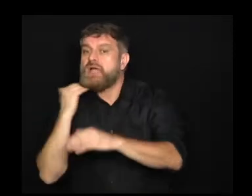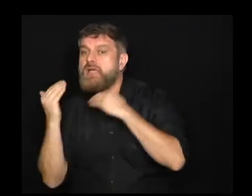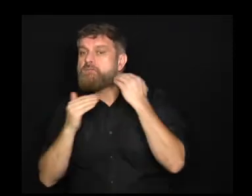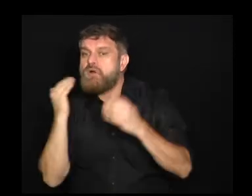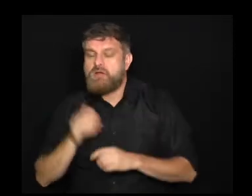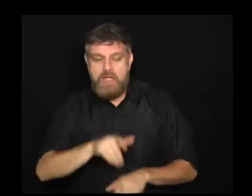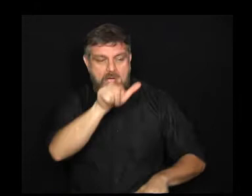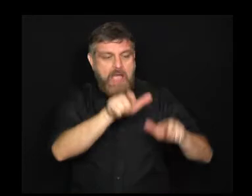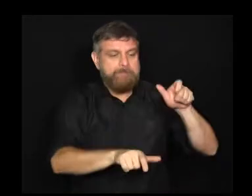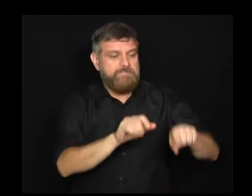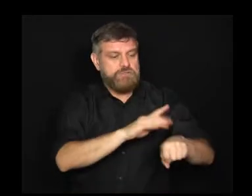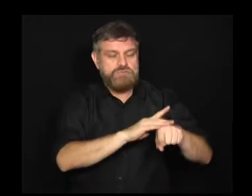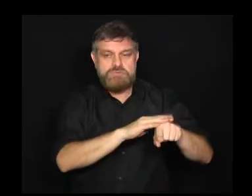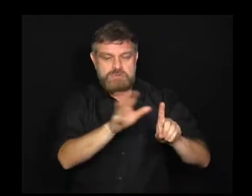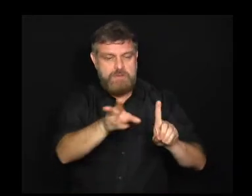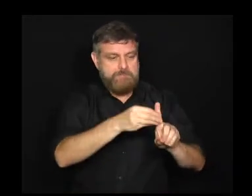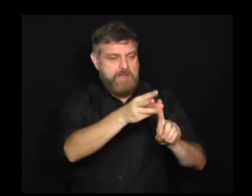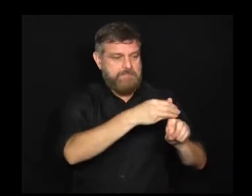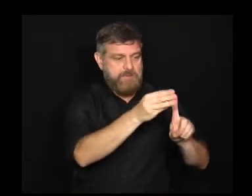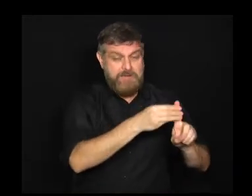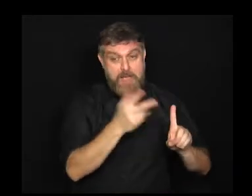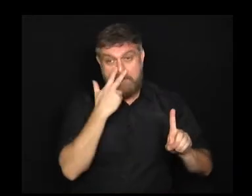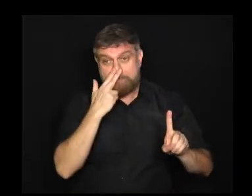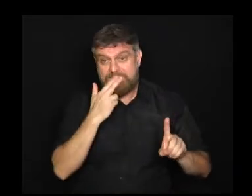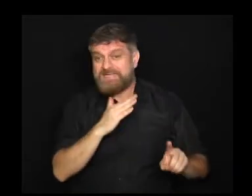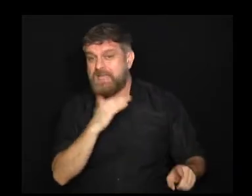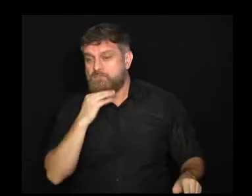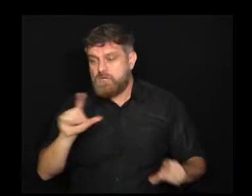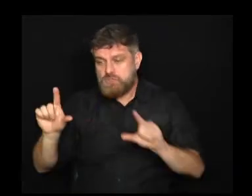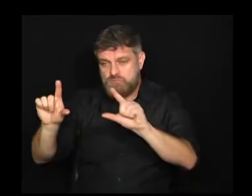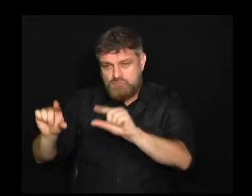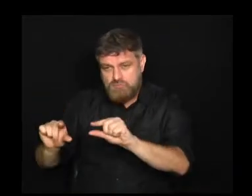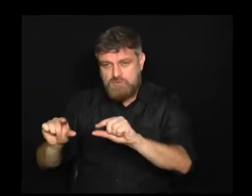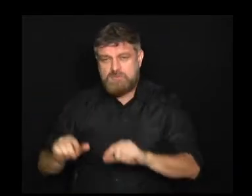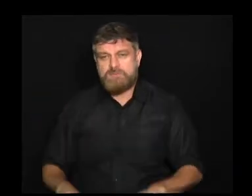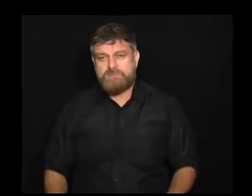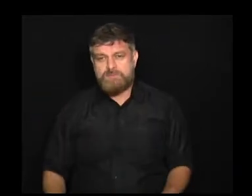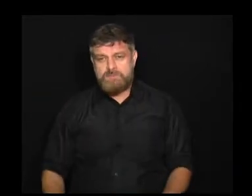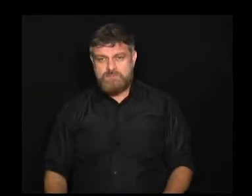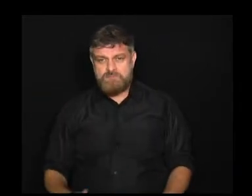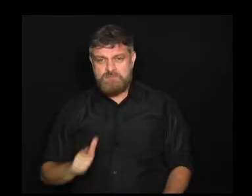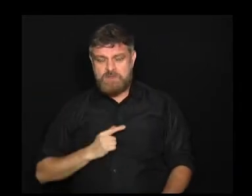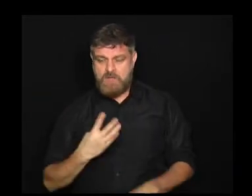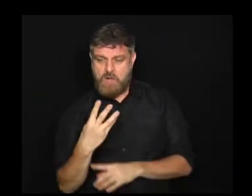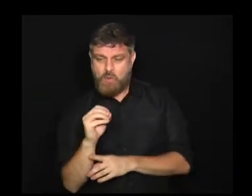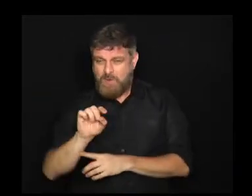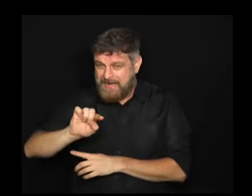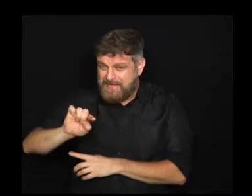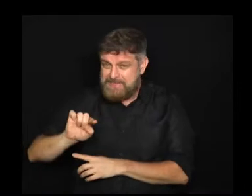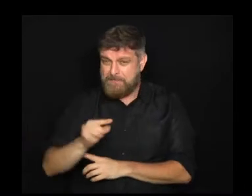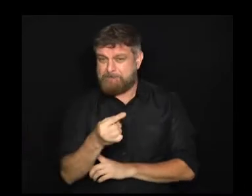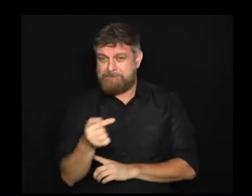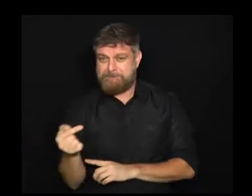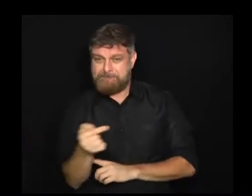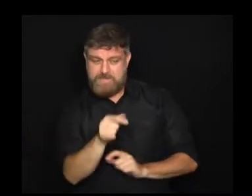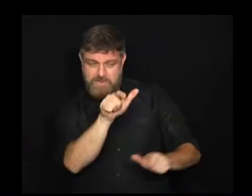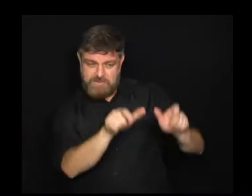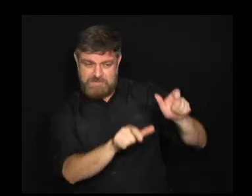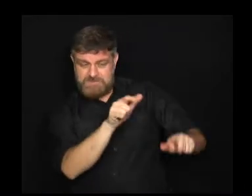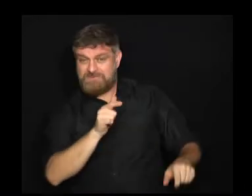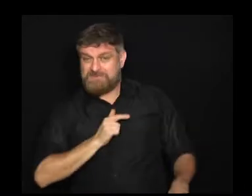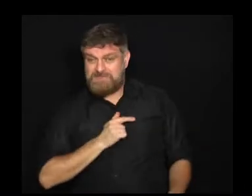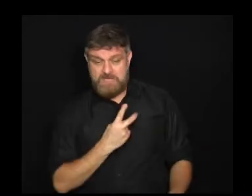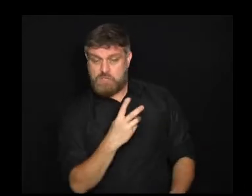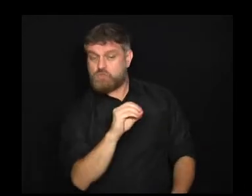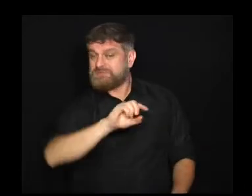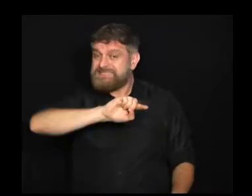cada quantidade de casos ser menor. Deu para entender? Pode ser que esse 40 mil não seja só 40 mil, tenha 100,